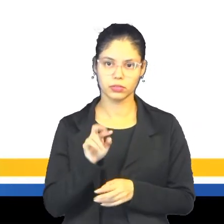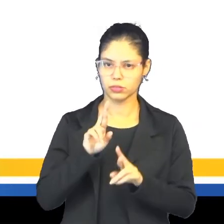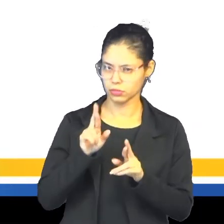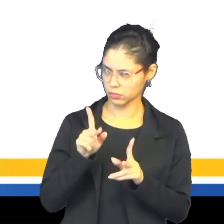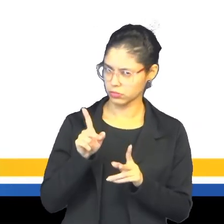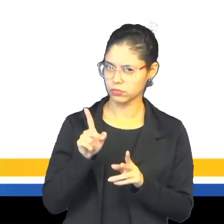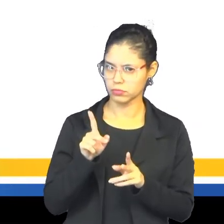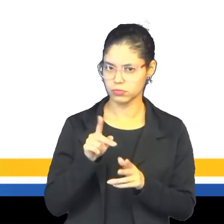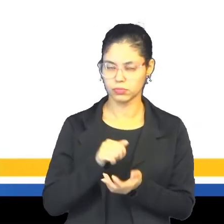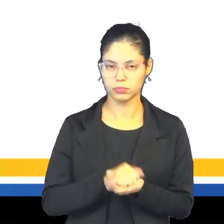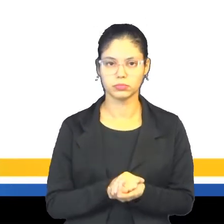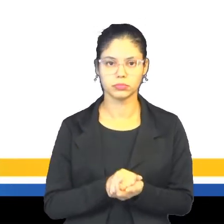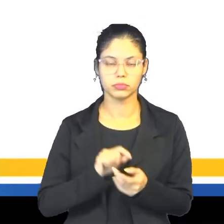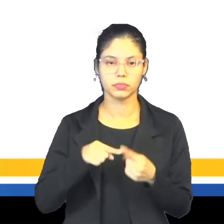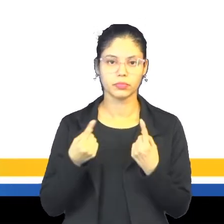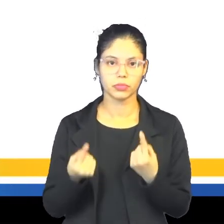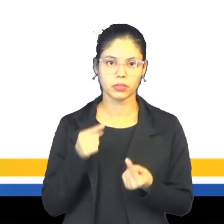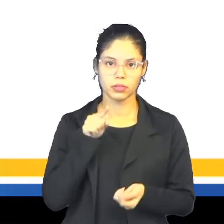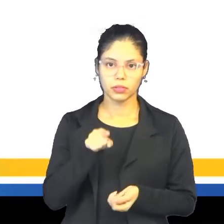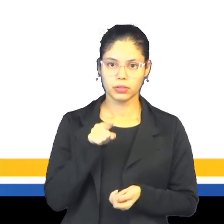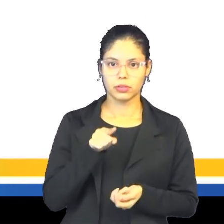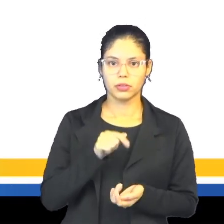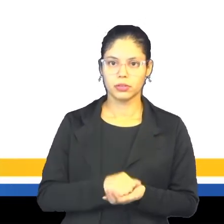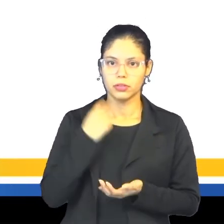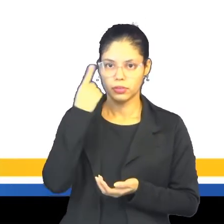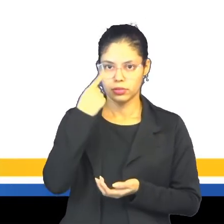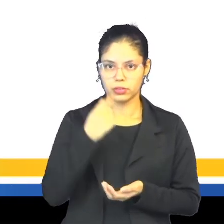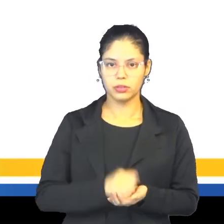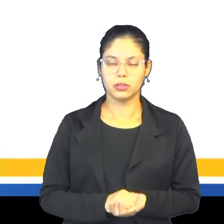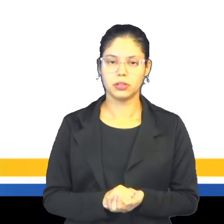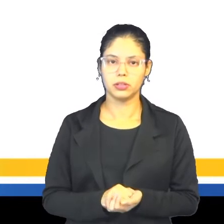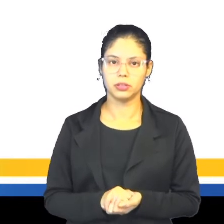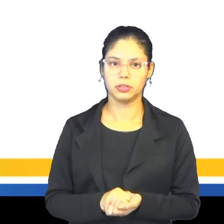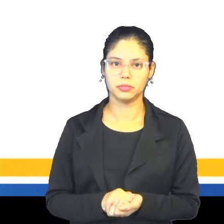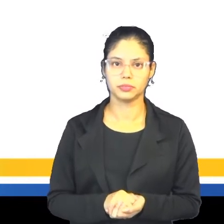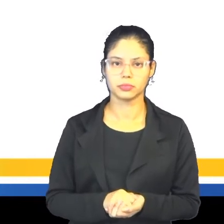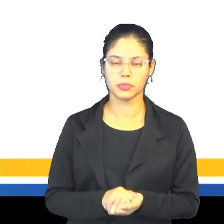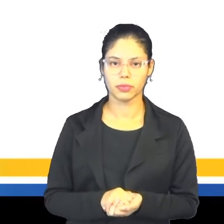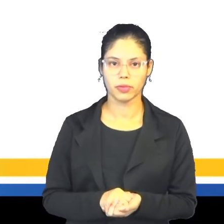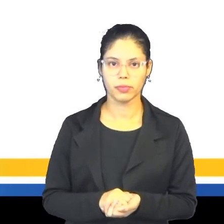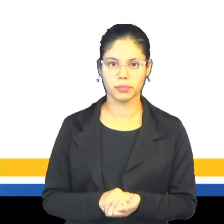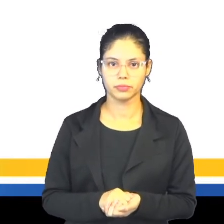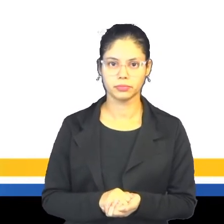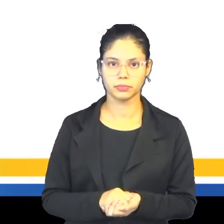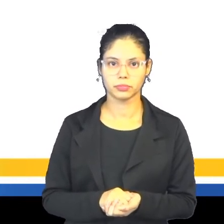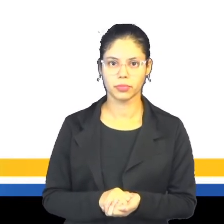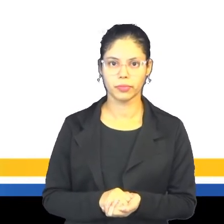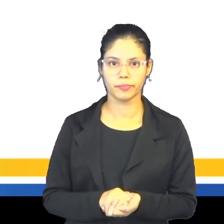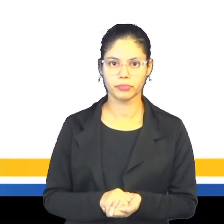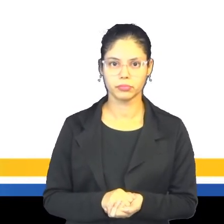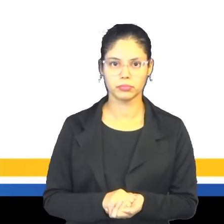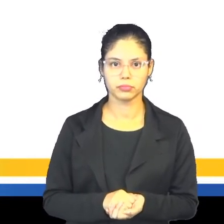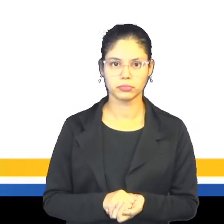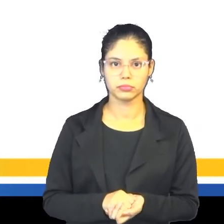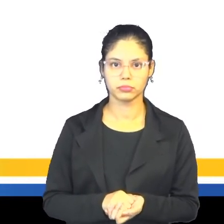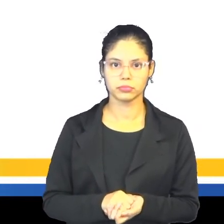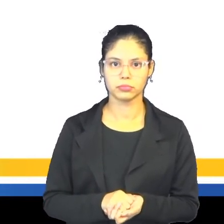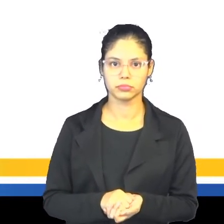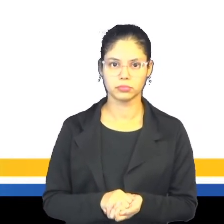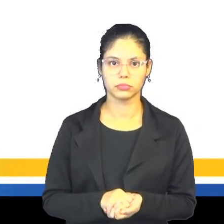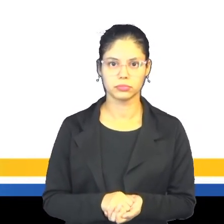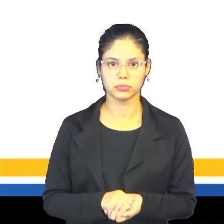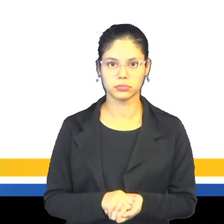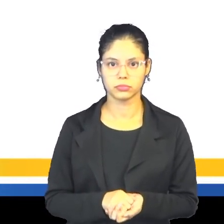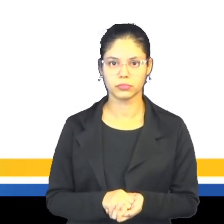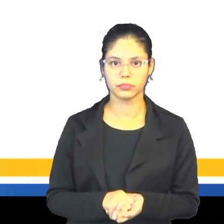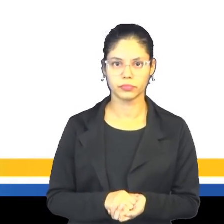meio confuso. Mas é o chamado boceu da língua espanhola. Aí na segundo quadrinho ali, quando eu era tico, não havia televisão.